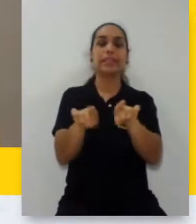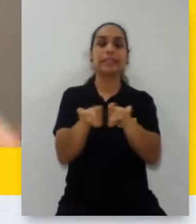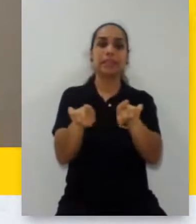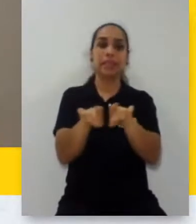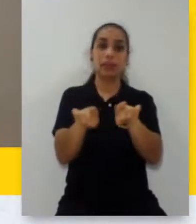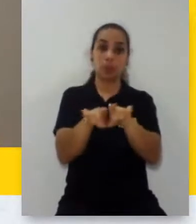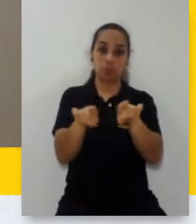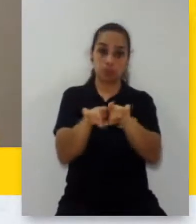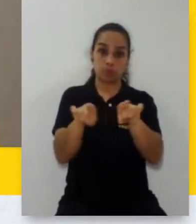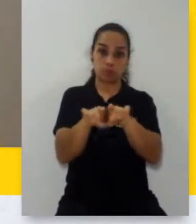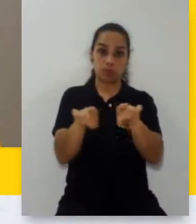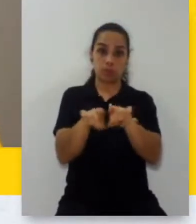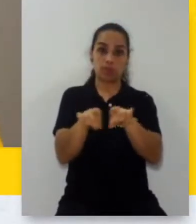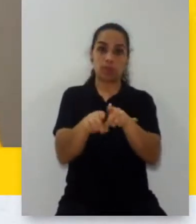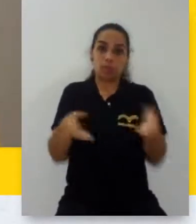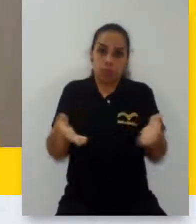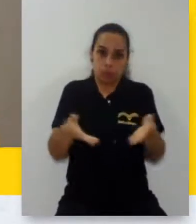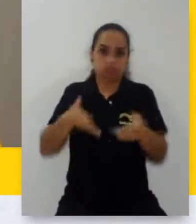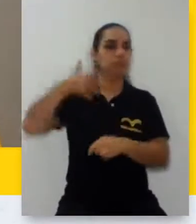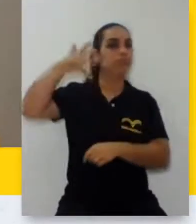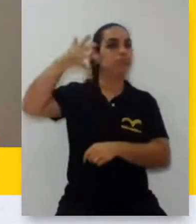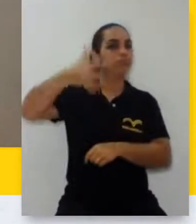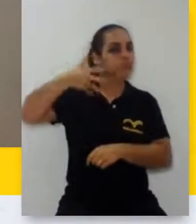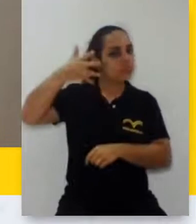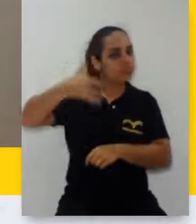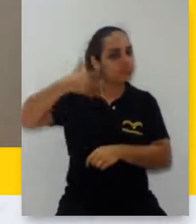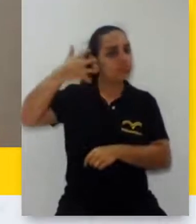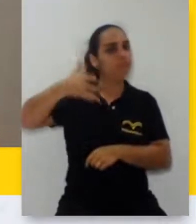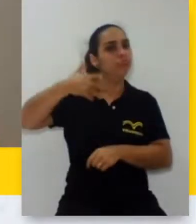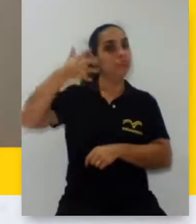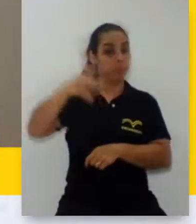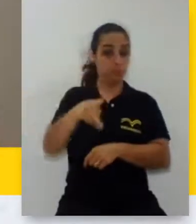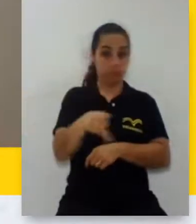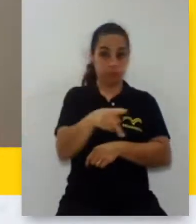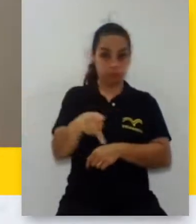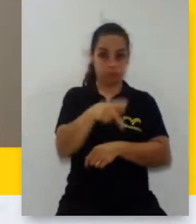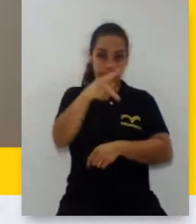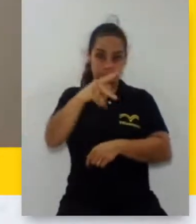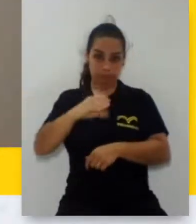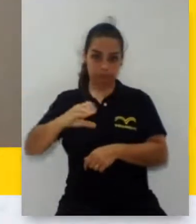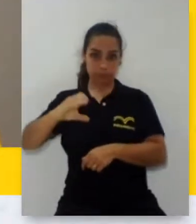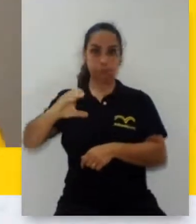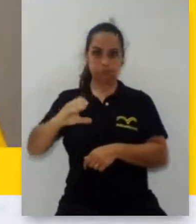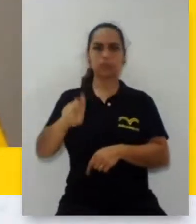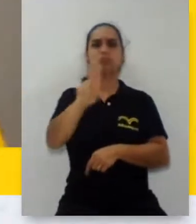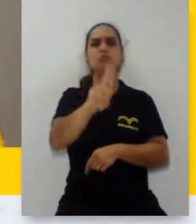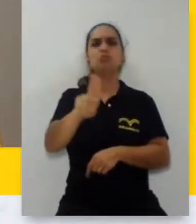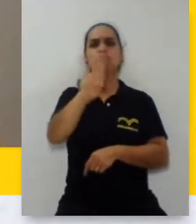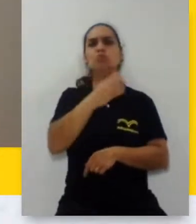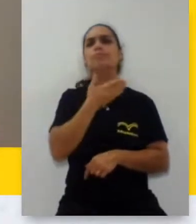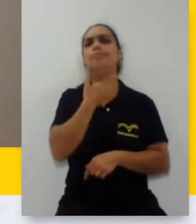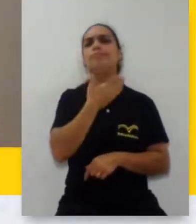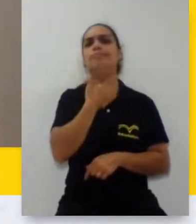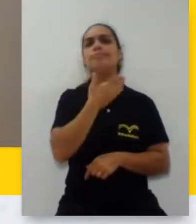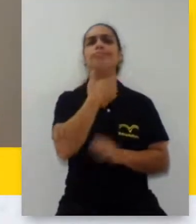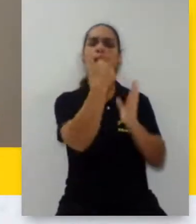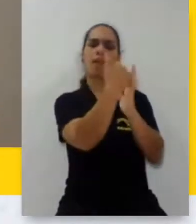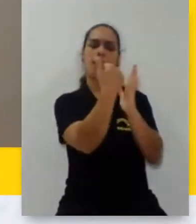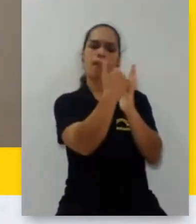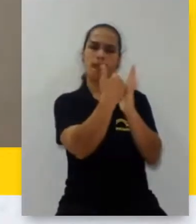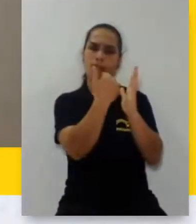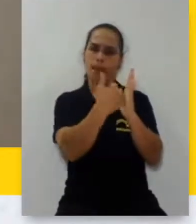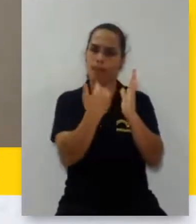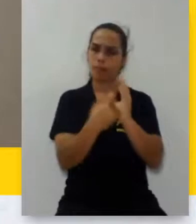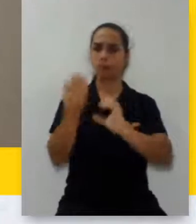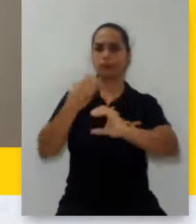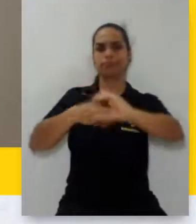nossa palestra com o professor Paulo, façam uso do chat, participem, deixem seus comentários e as suas